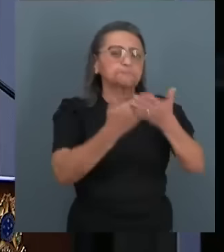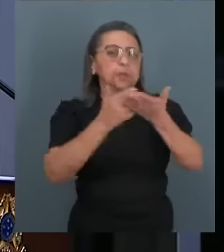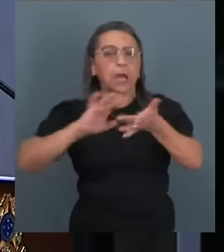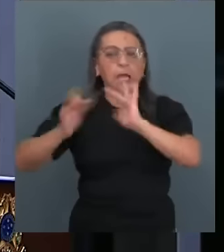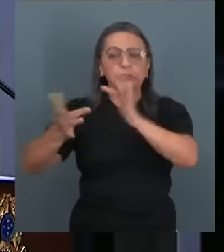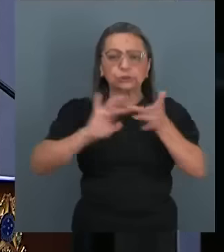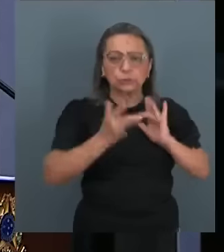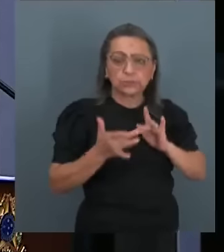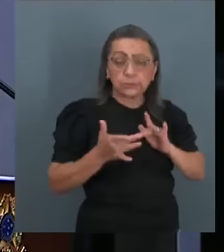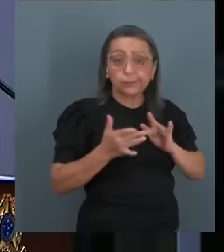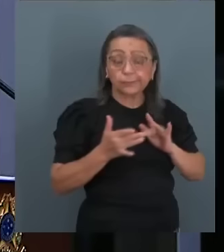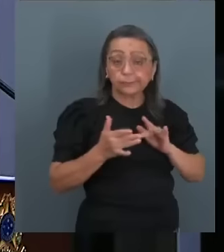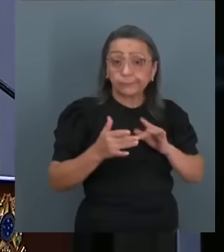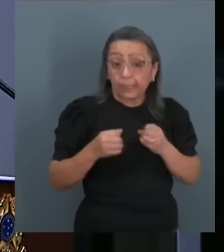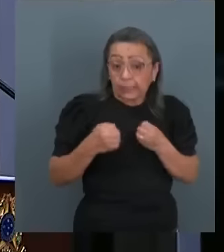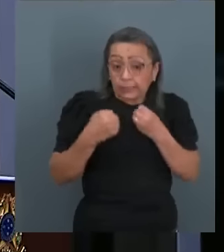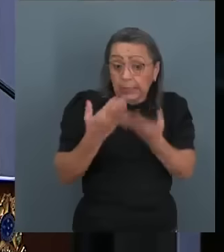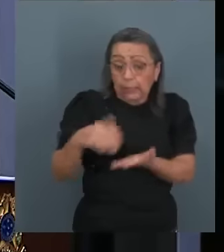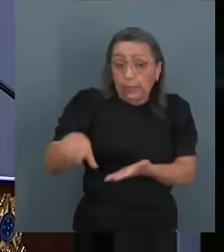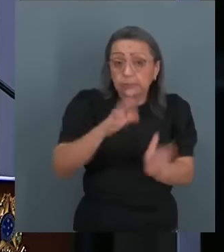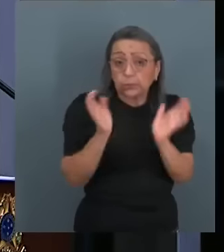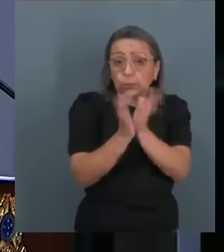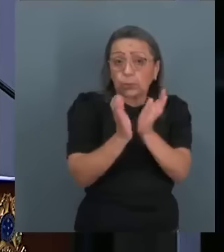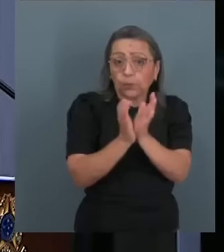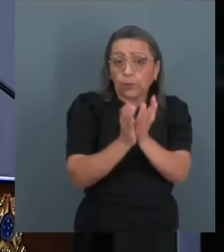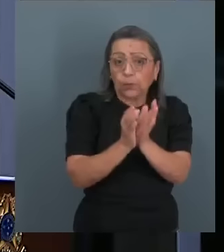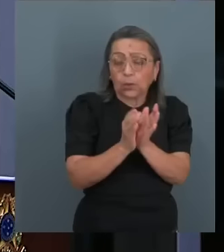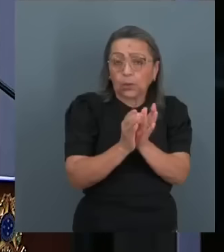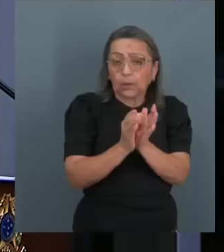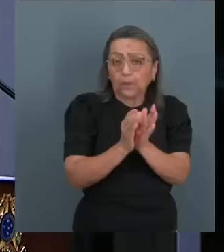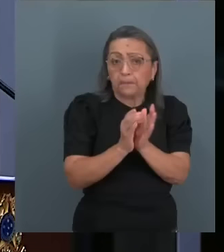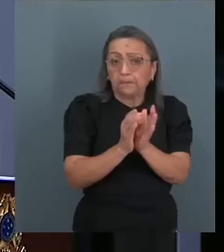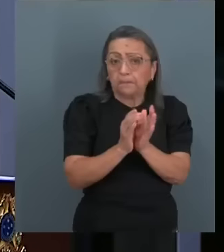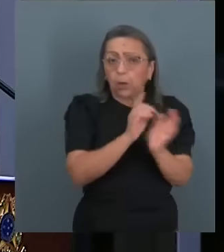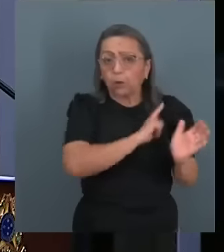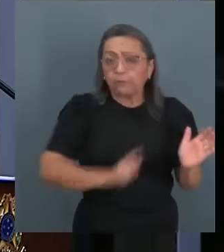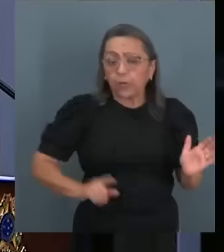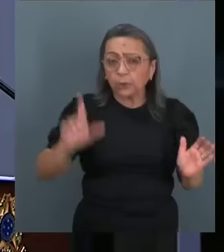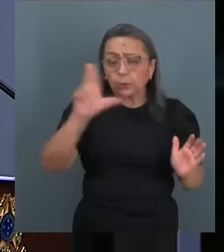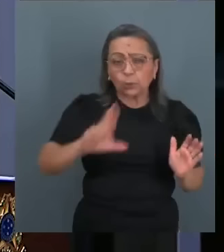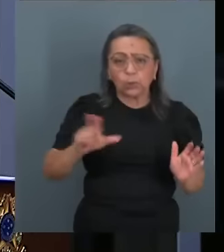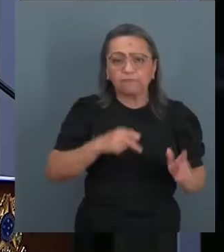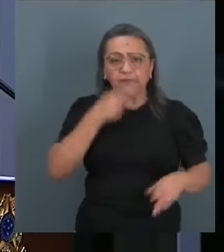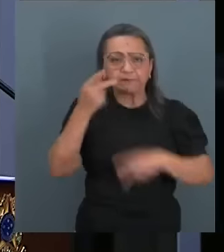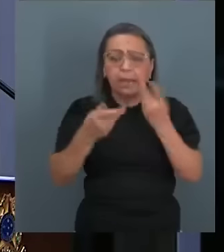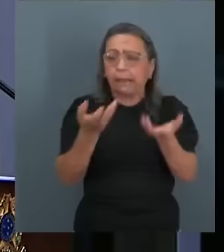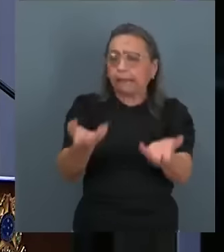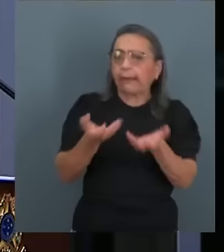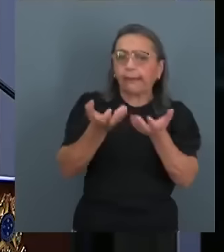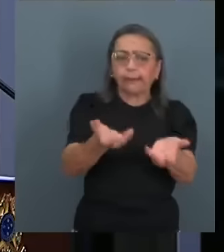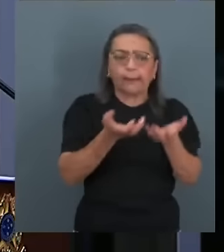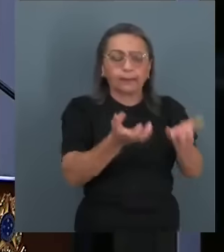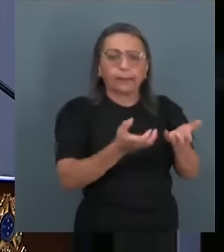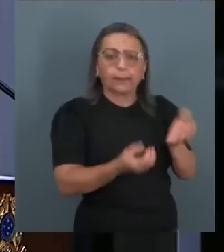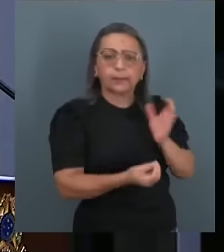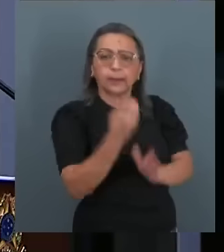do governo Lula querer o Banco Master. Porque antes eles não queriam, com raríssimas exceções.